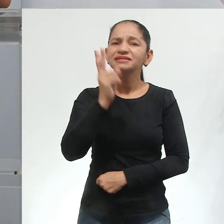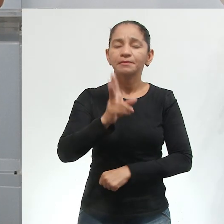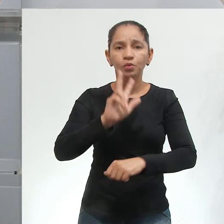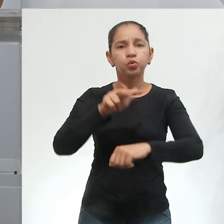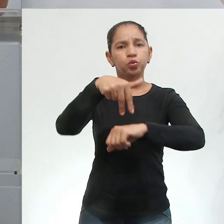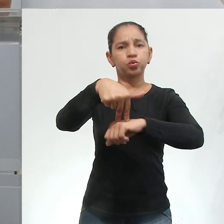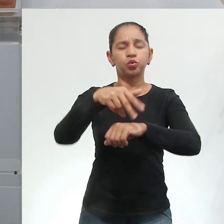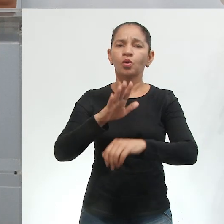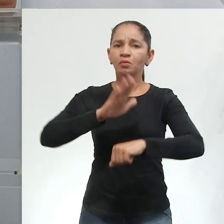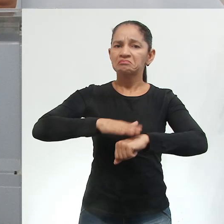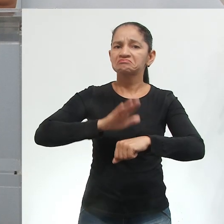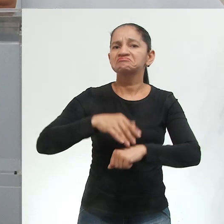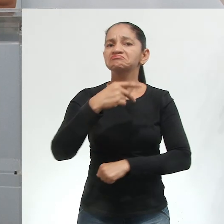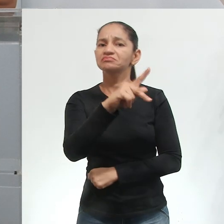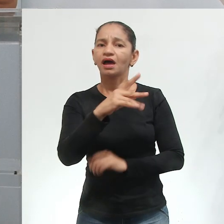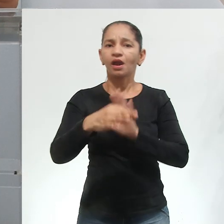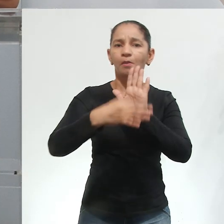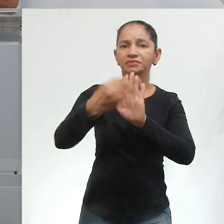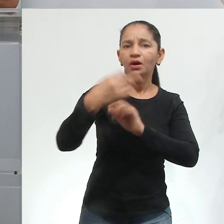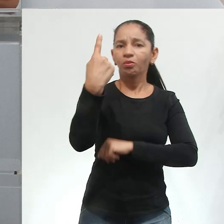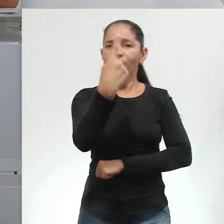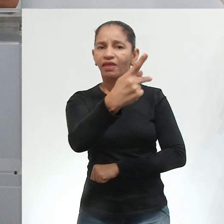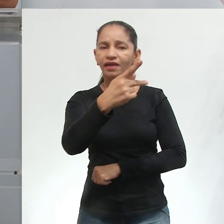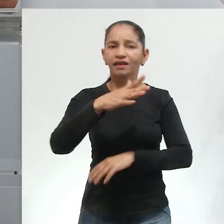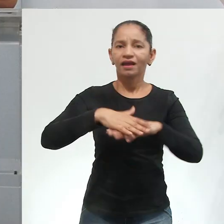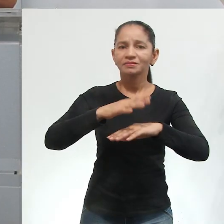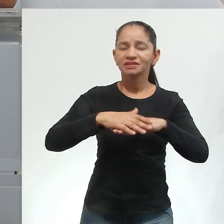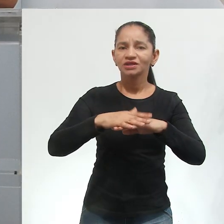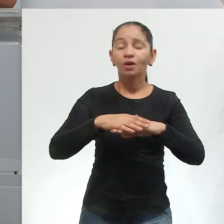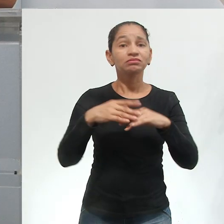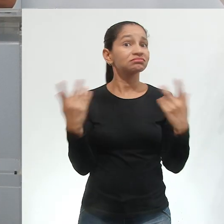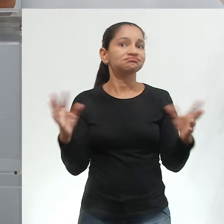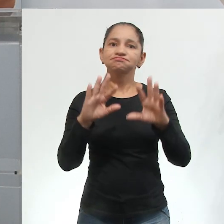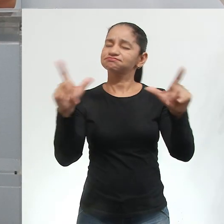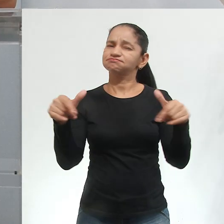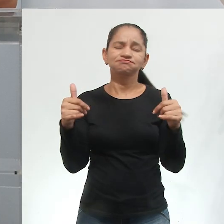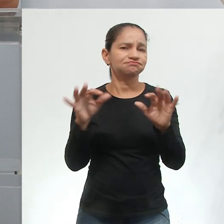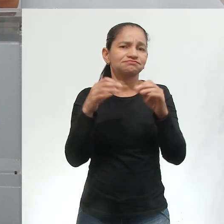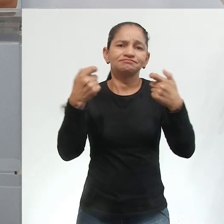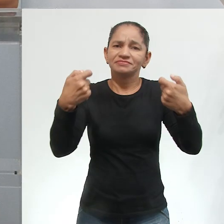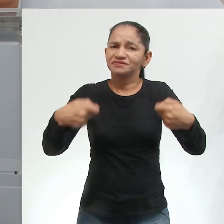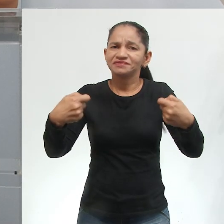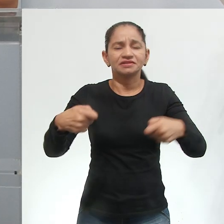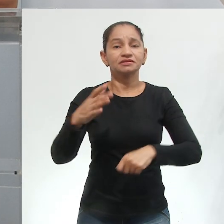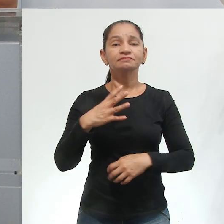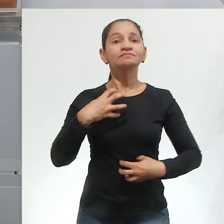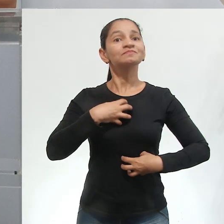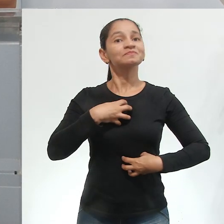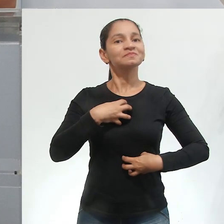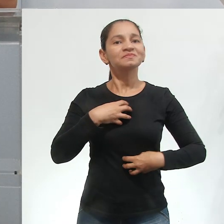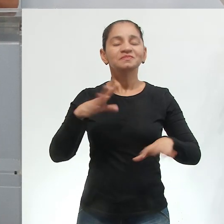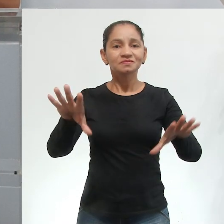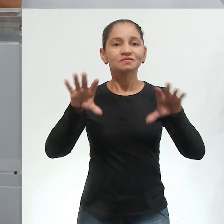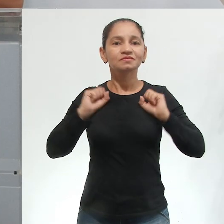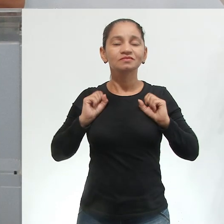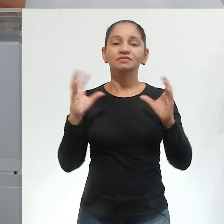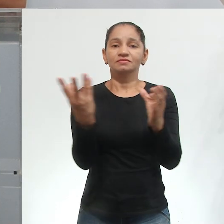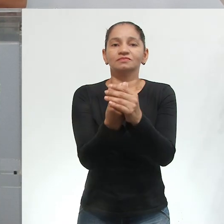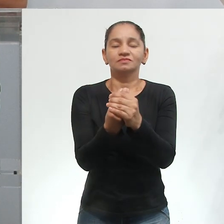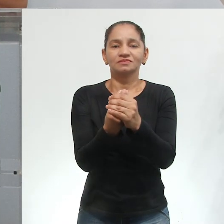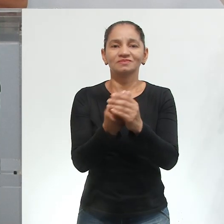de todas as nossas ações. Aprender matemática passa por isso. Quando ele se sente